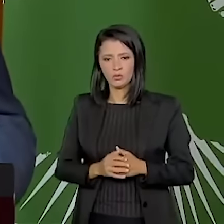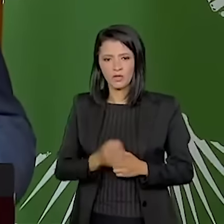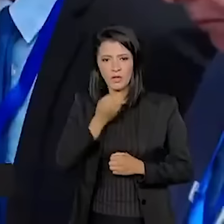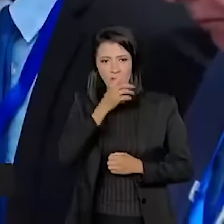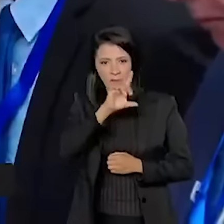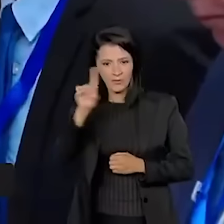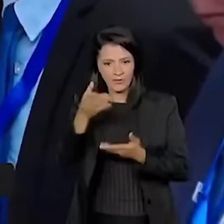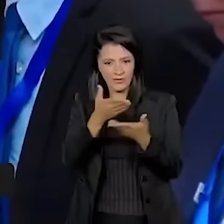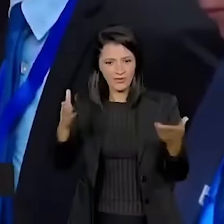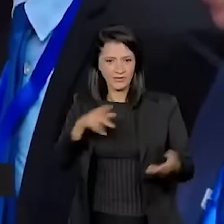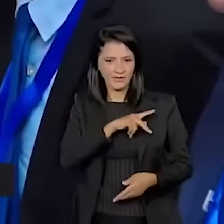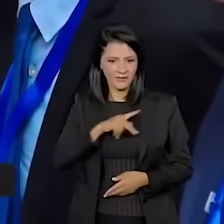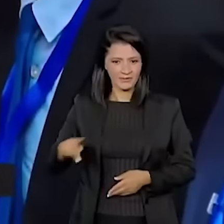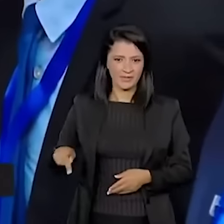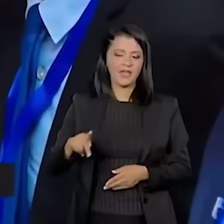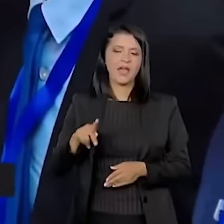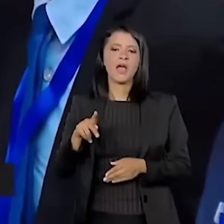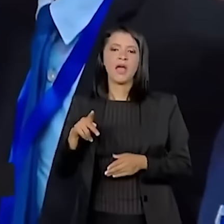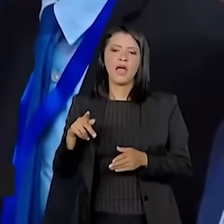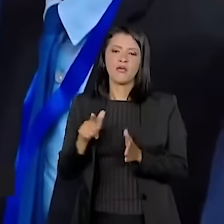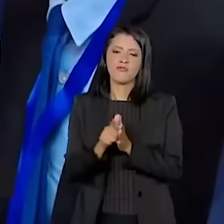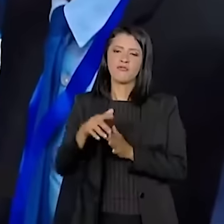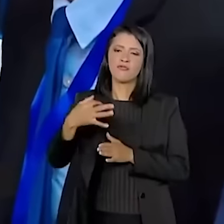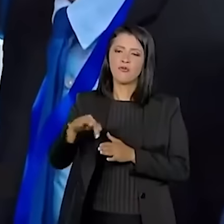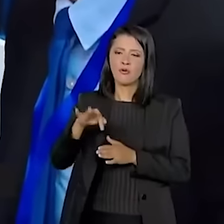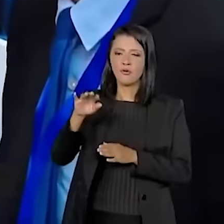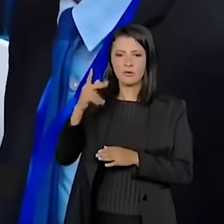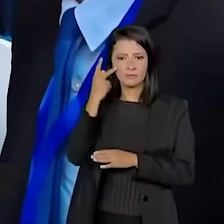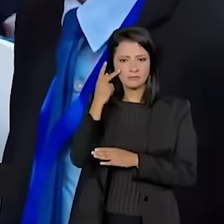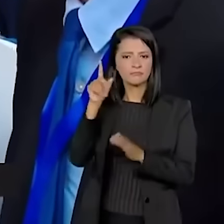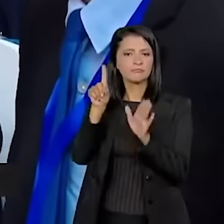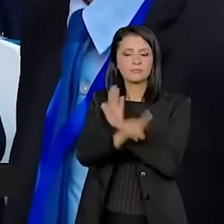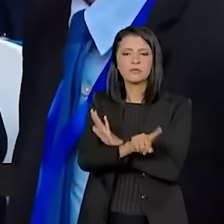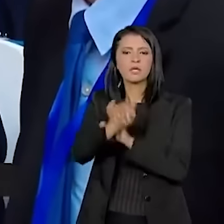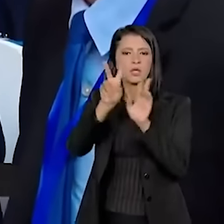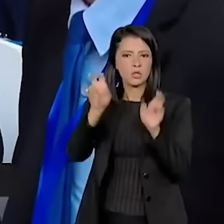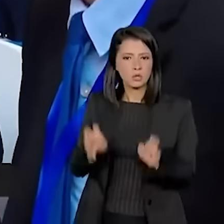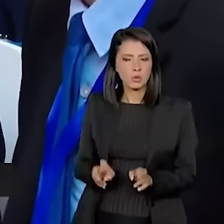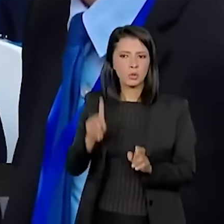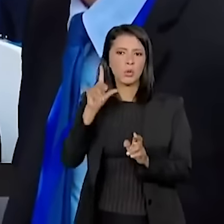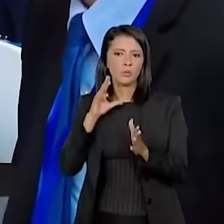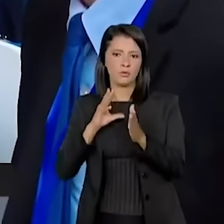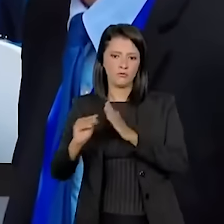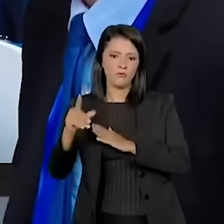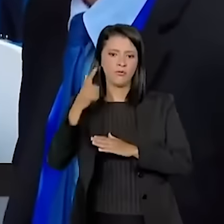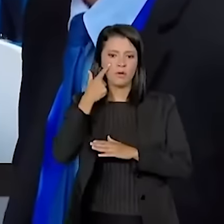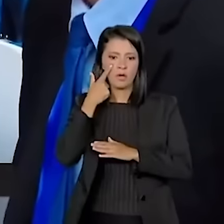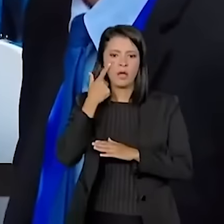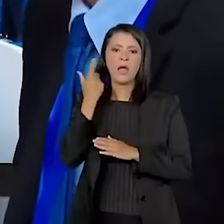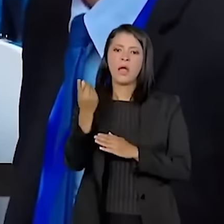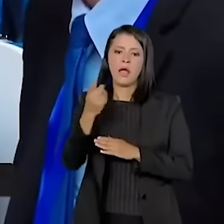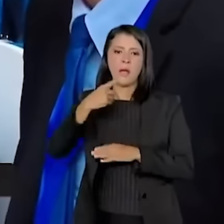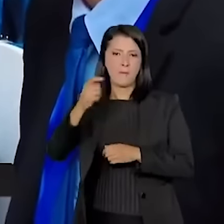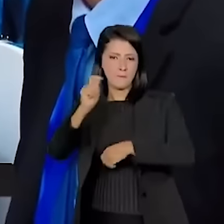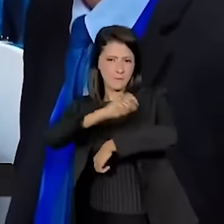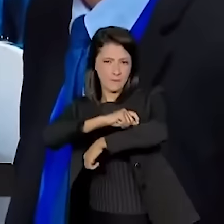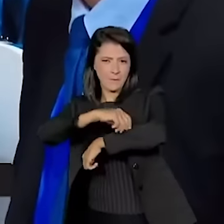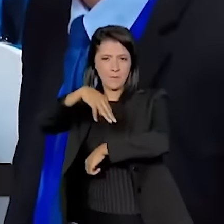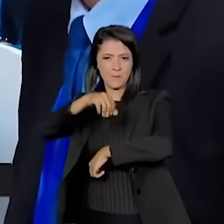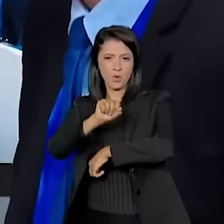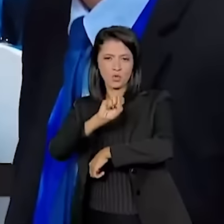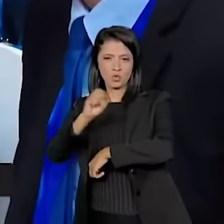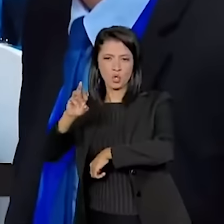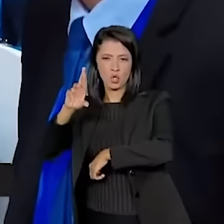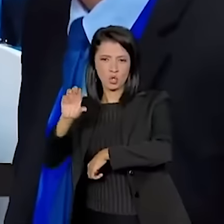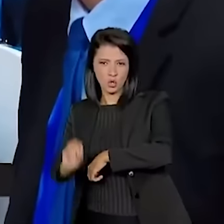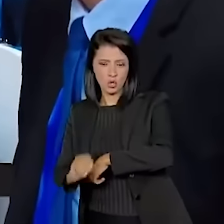Bom dia, presidente. Tudo bem? Renato, da Folha de São Paulo. Presidente, eu preciso perguntar sobre a fuga dos presos de Mossoró. Só queria saber uma avaliação do senhor e se o